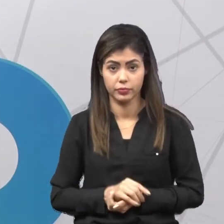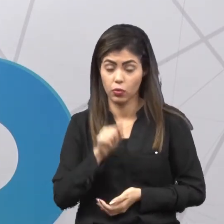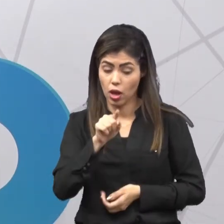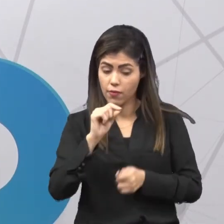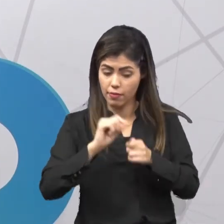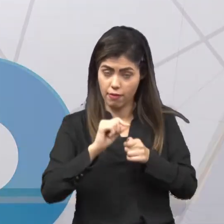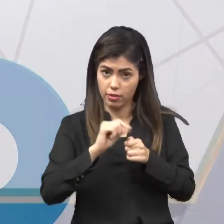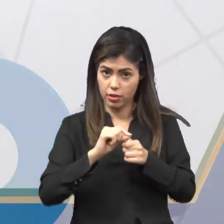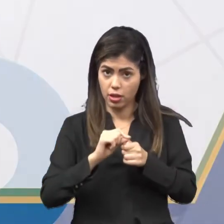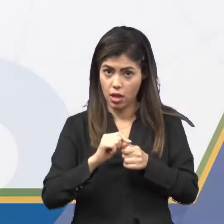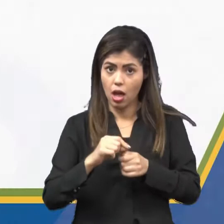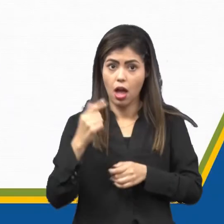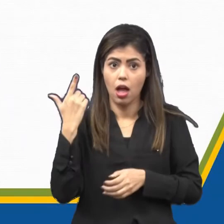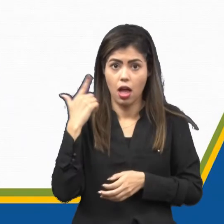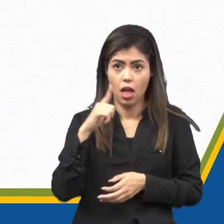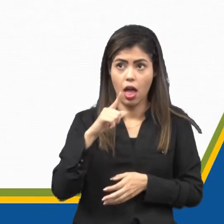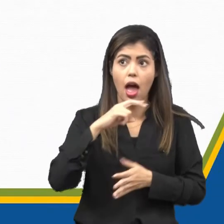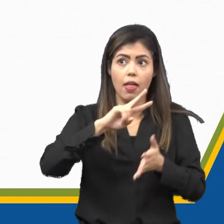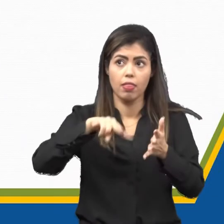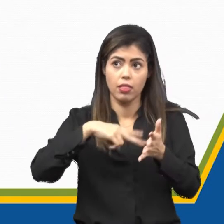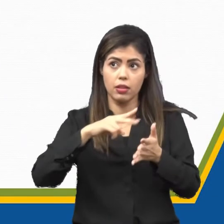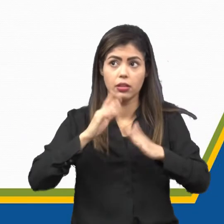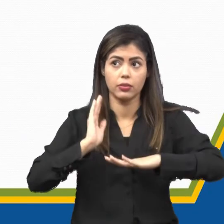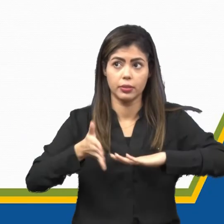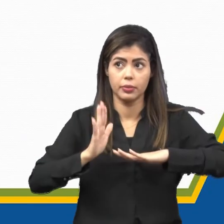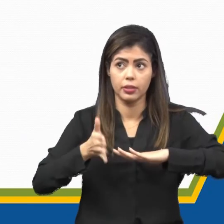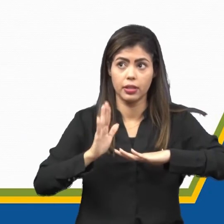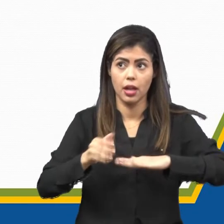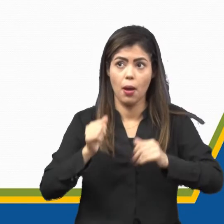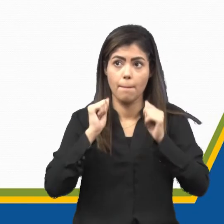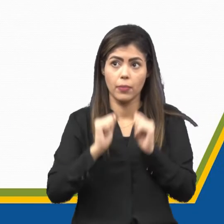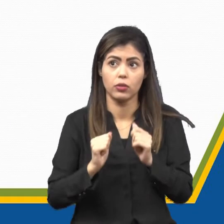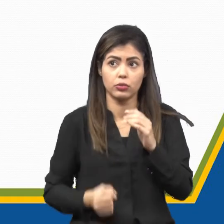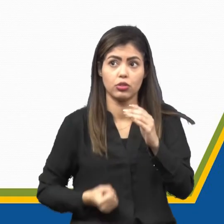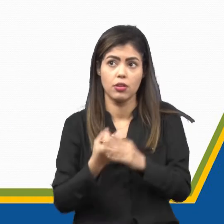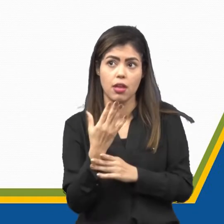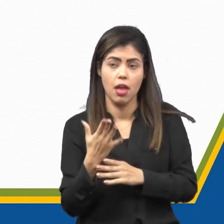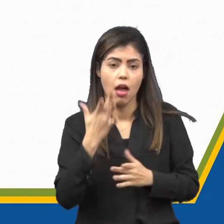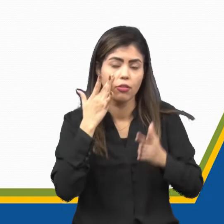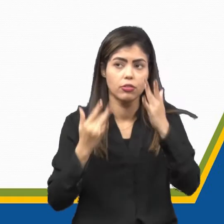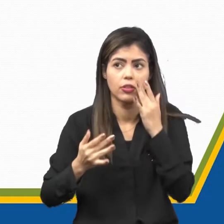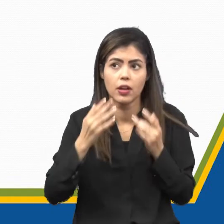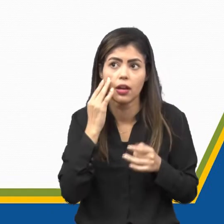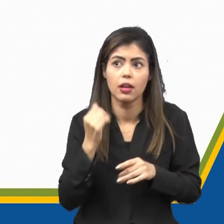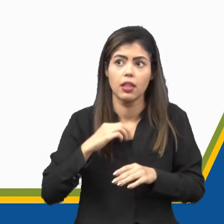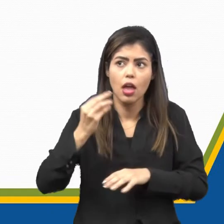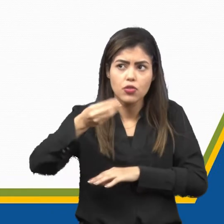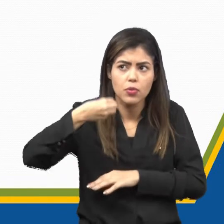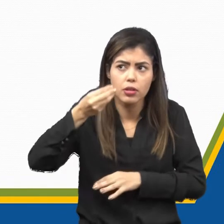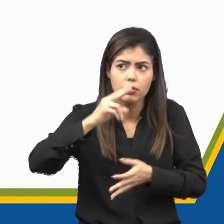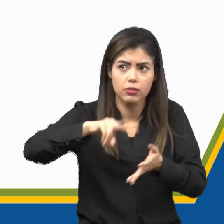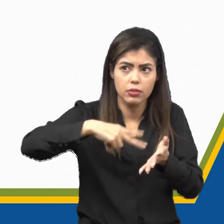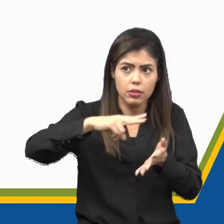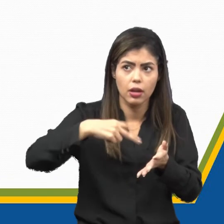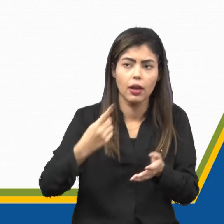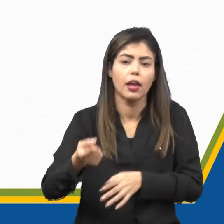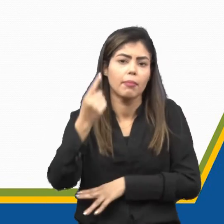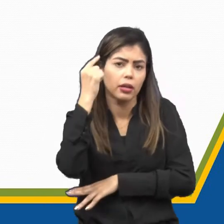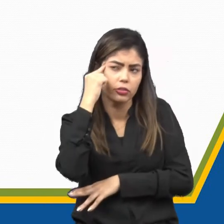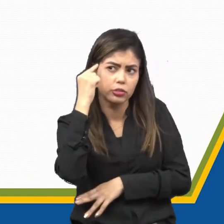vai fazer? Você vai considerar que a dança contemporânea permite a criação artística a partir das experiências dos